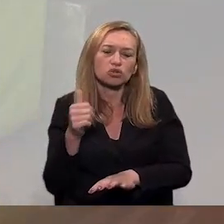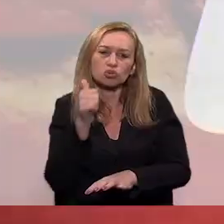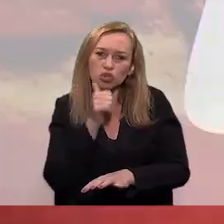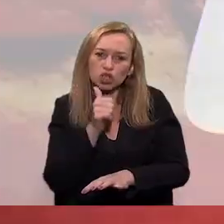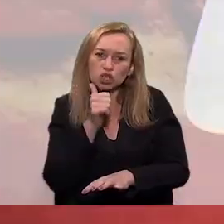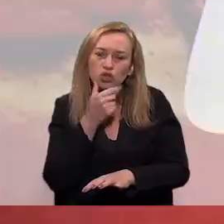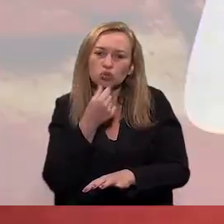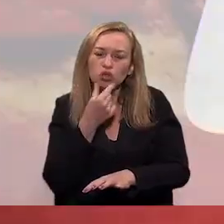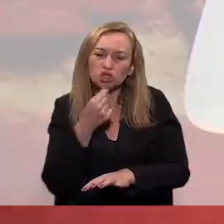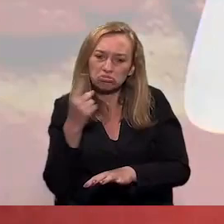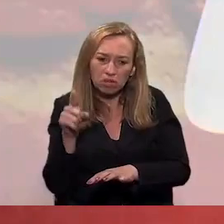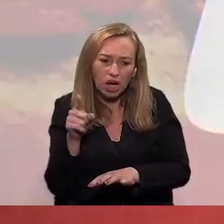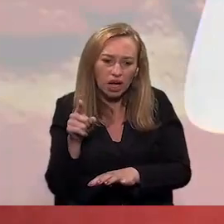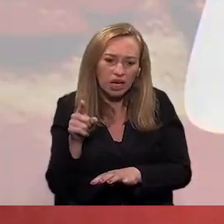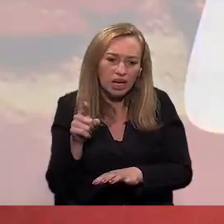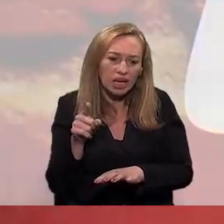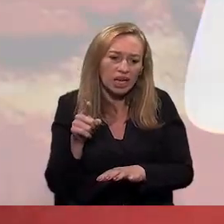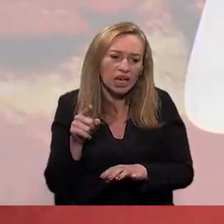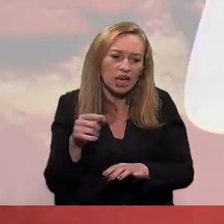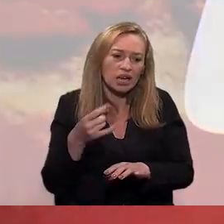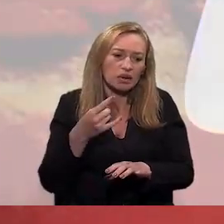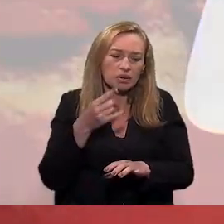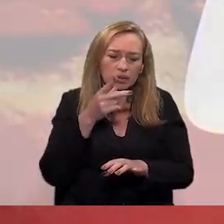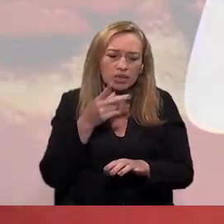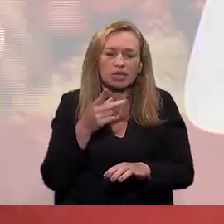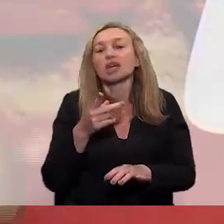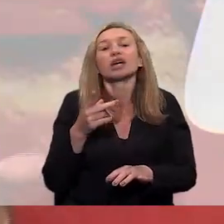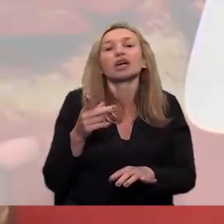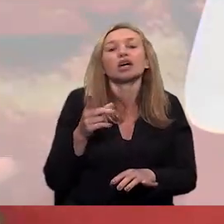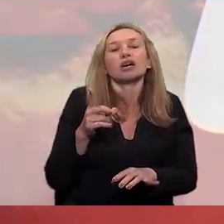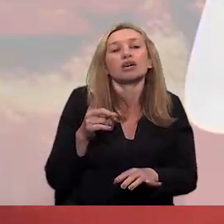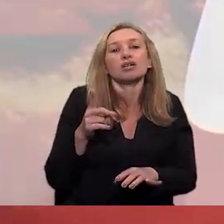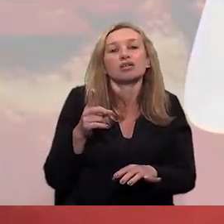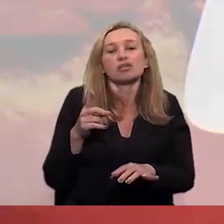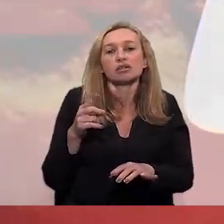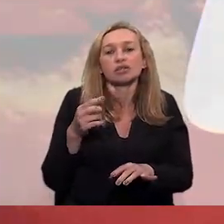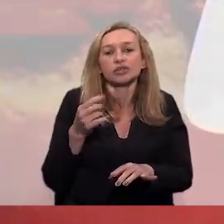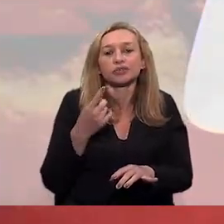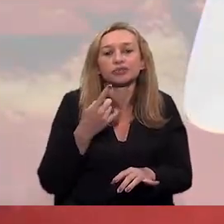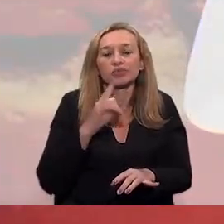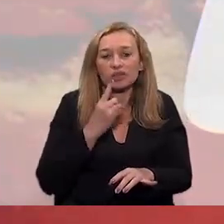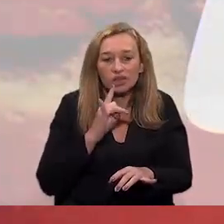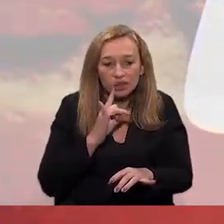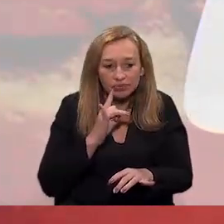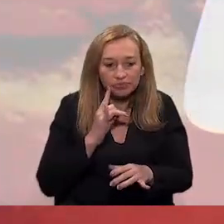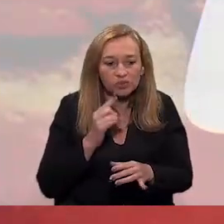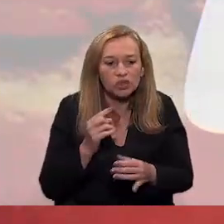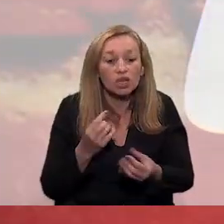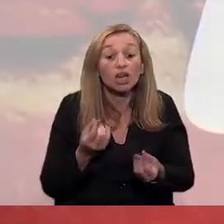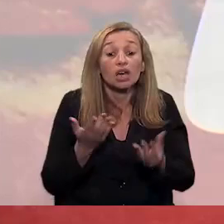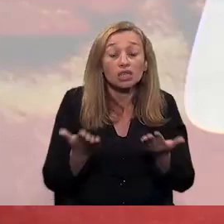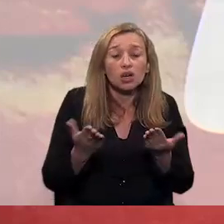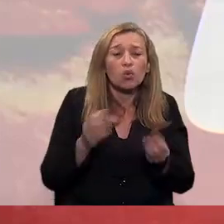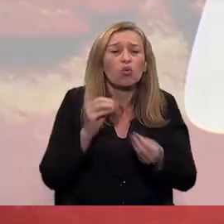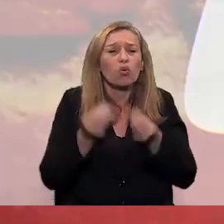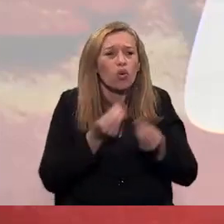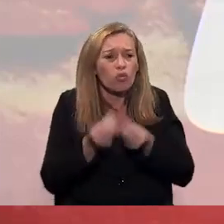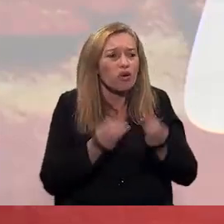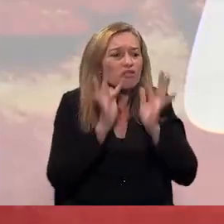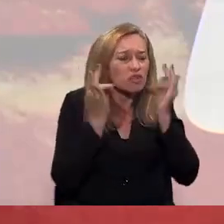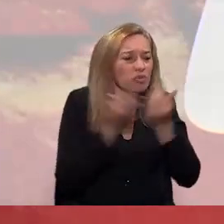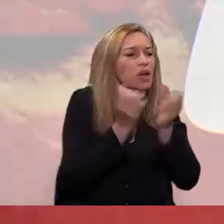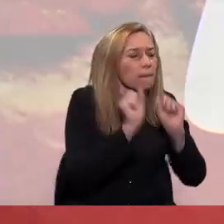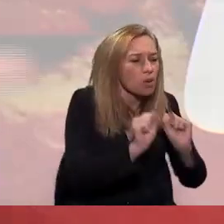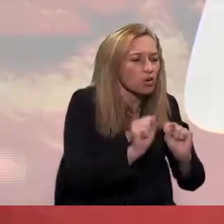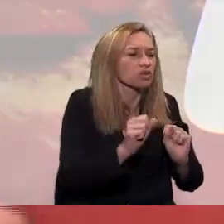ali, né, no dia a dia dele. E aí entra a questão da Deep Web, que é a questão do controle, né, que a família pode fazer, tanto